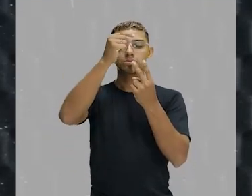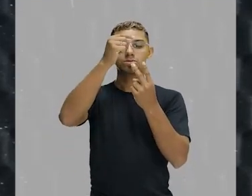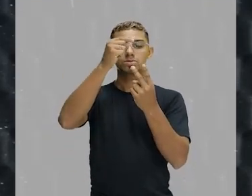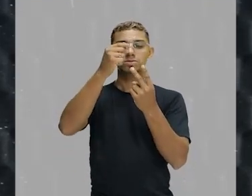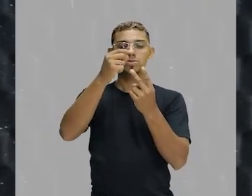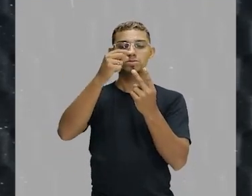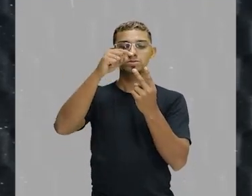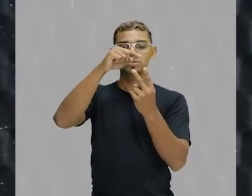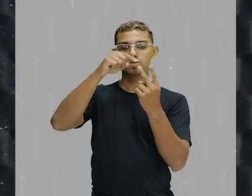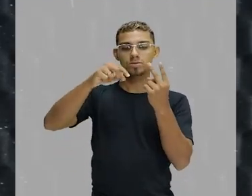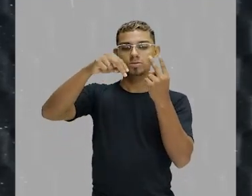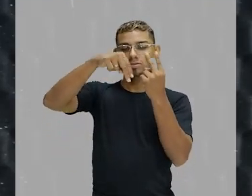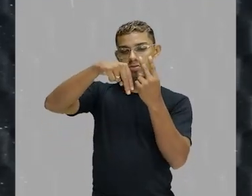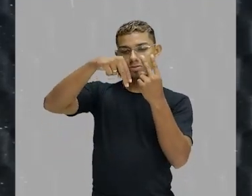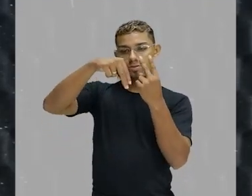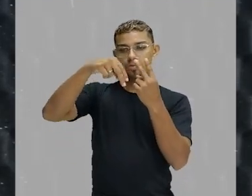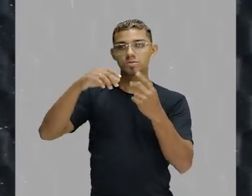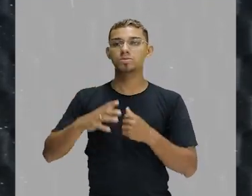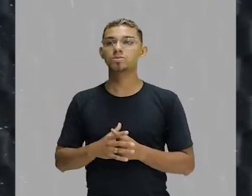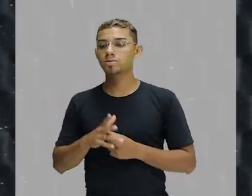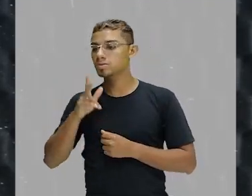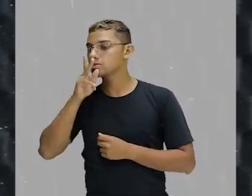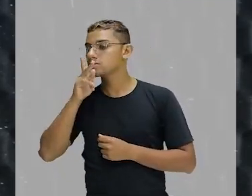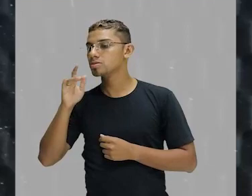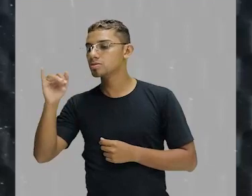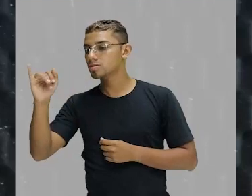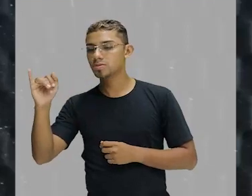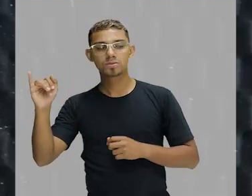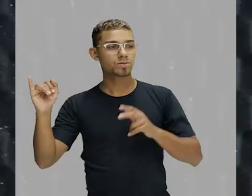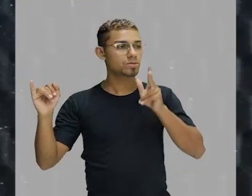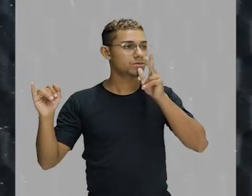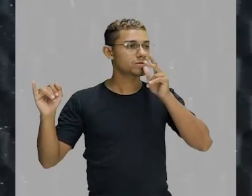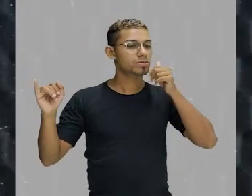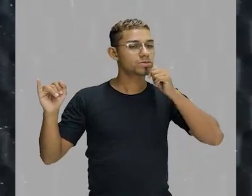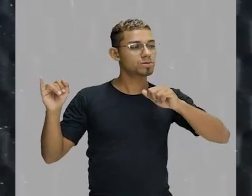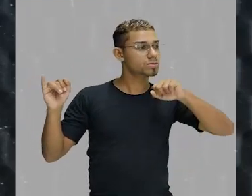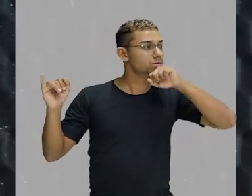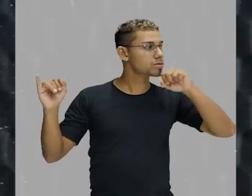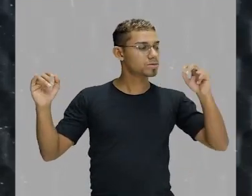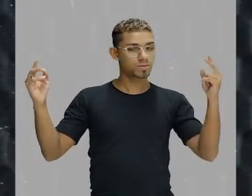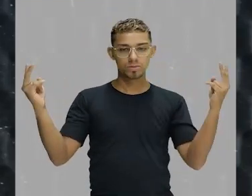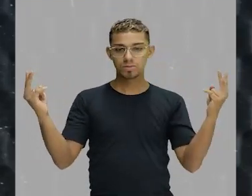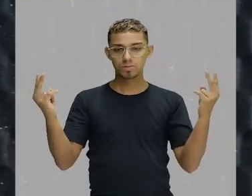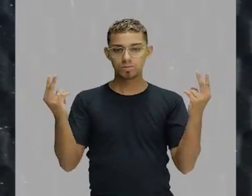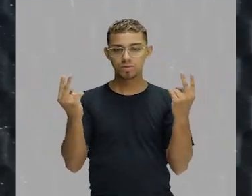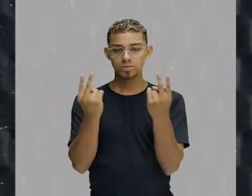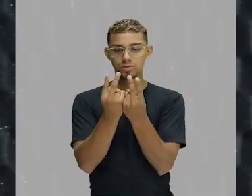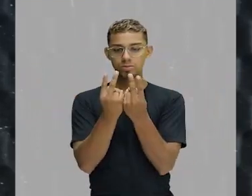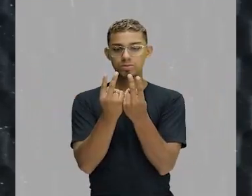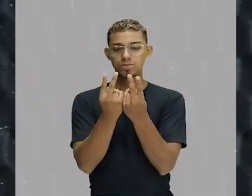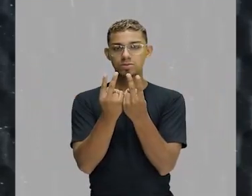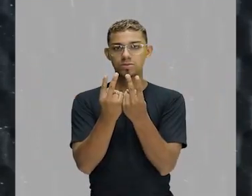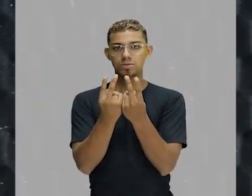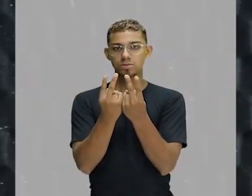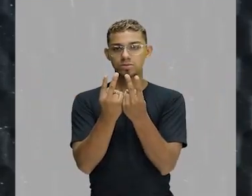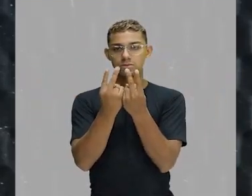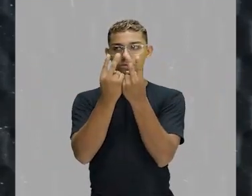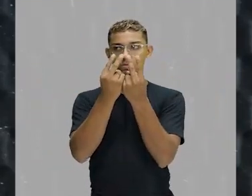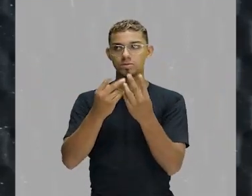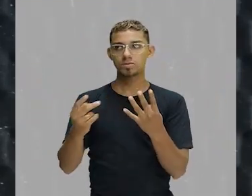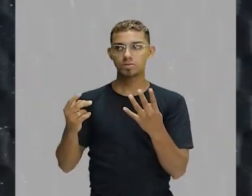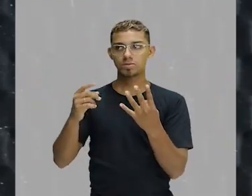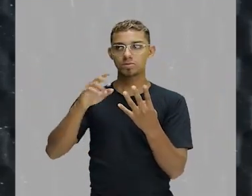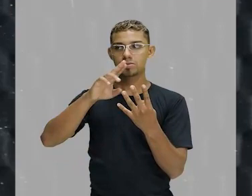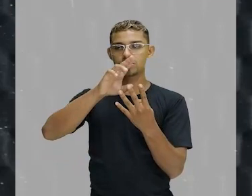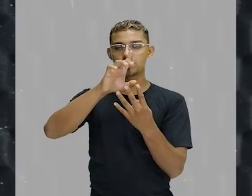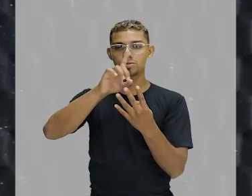2 cromossomos que ela recebeu do pai e 2 cromossomos que ela recebeu da mãe. Então, 2 conjuntos, certo? Por isso que é